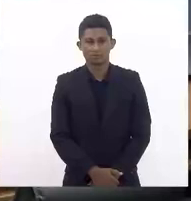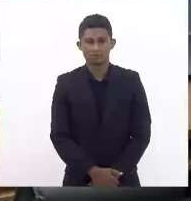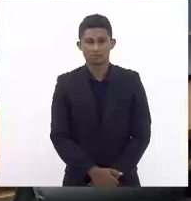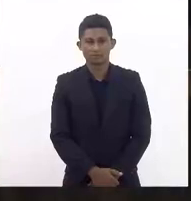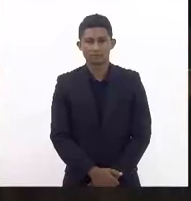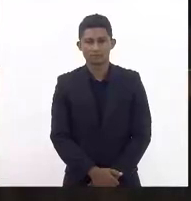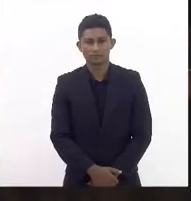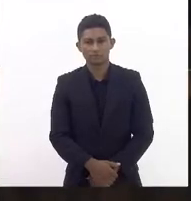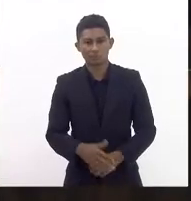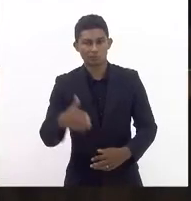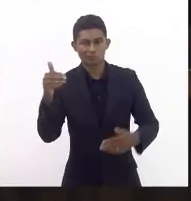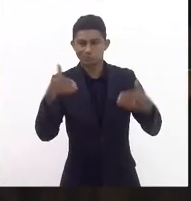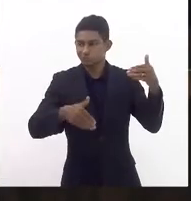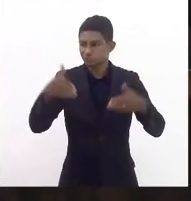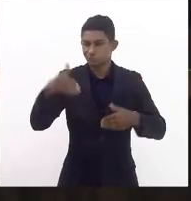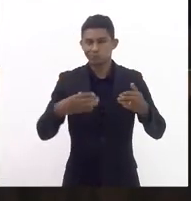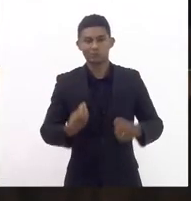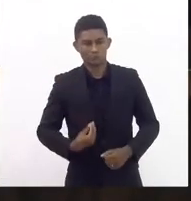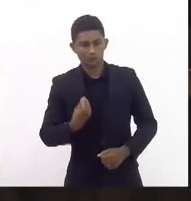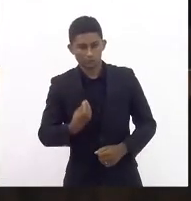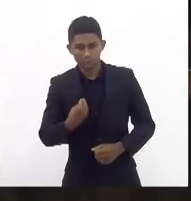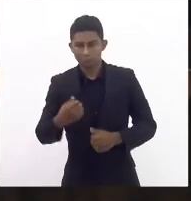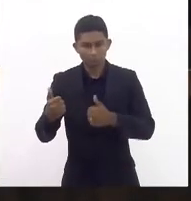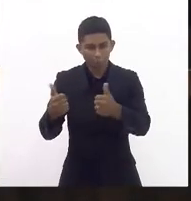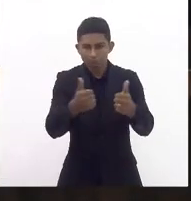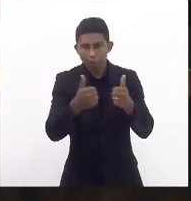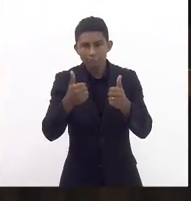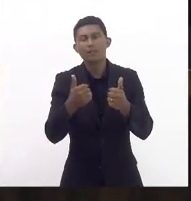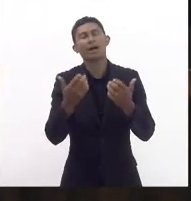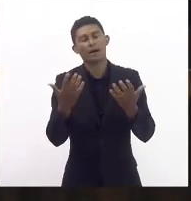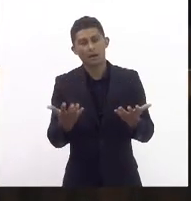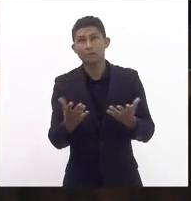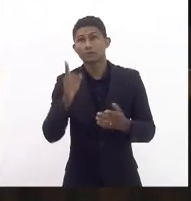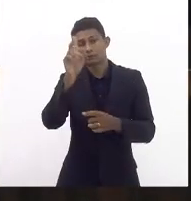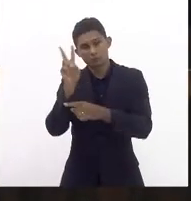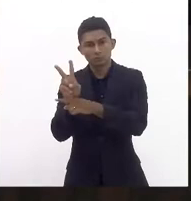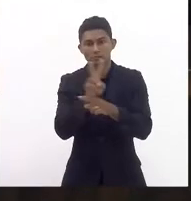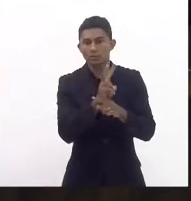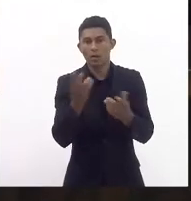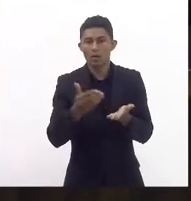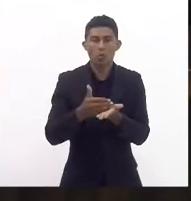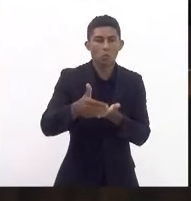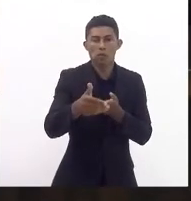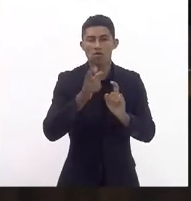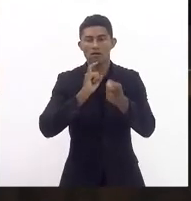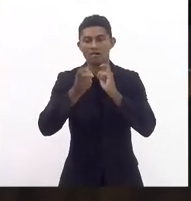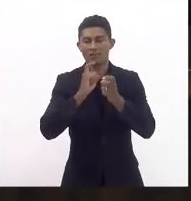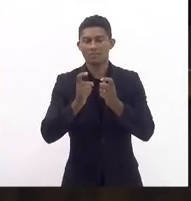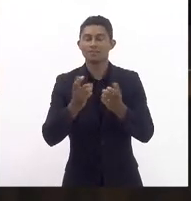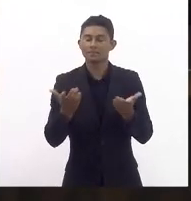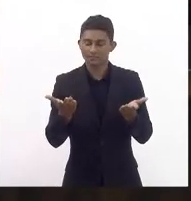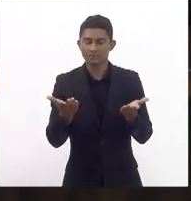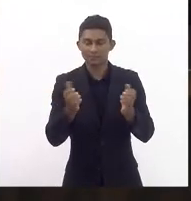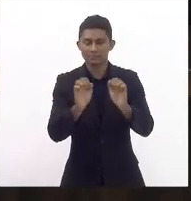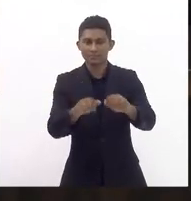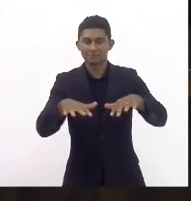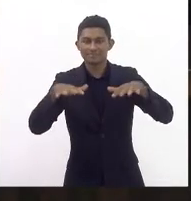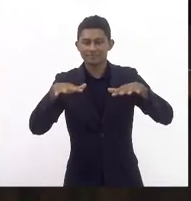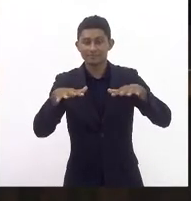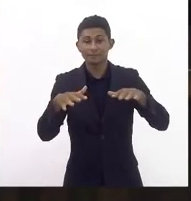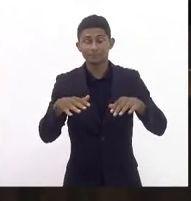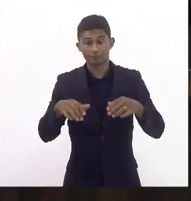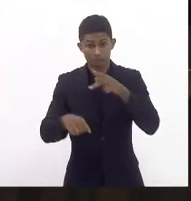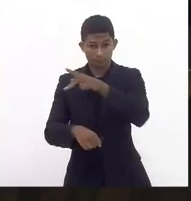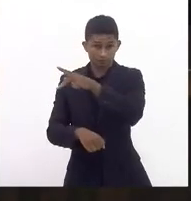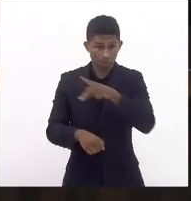em havendo número legal e sob a proteção de Deus iniciamos os nossos trabalhos está aberta a sessão a